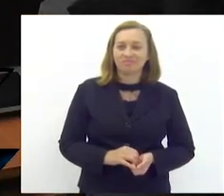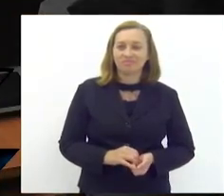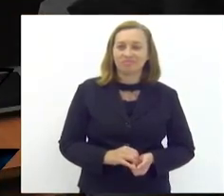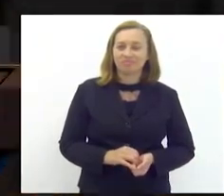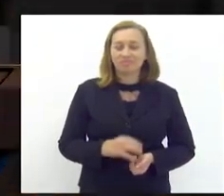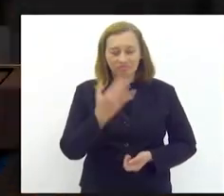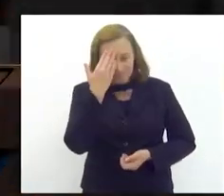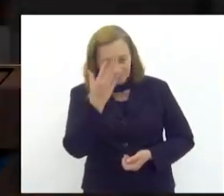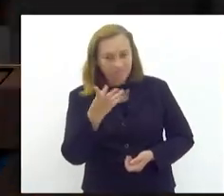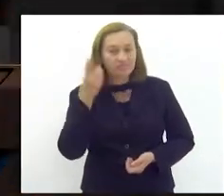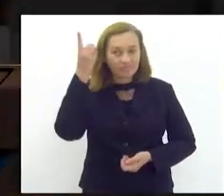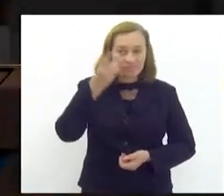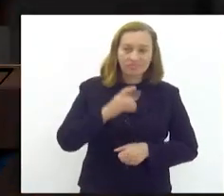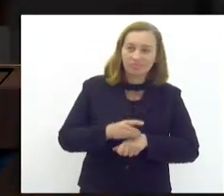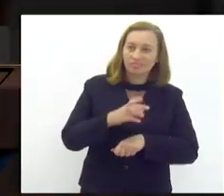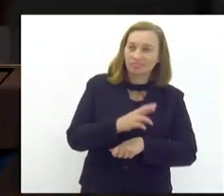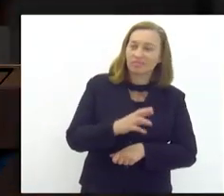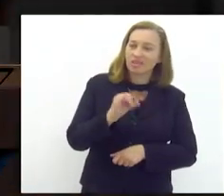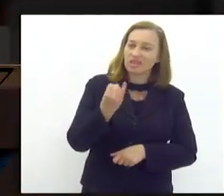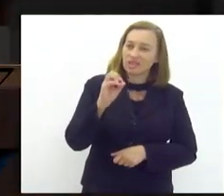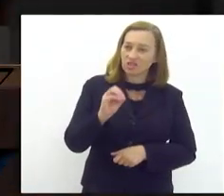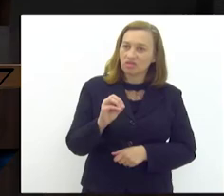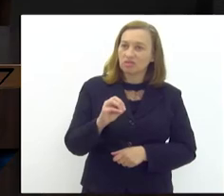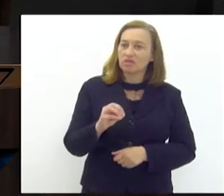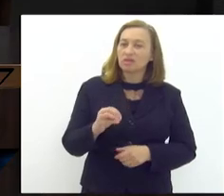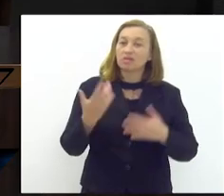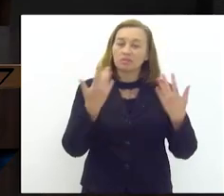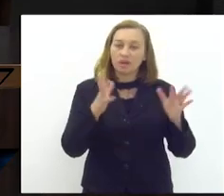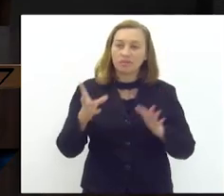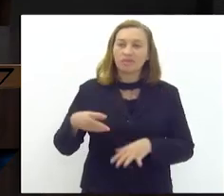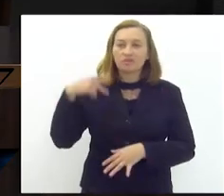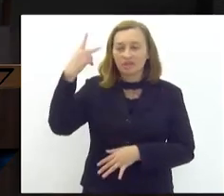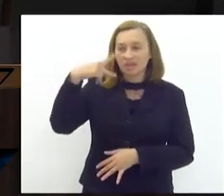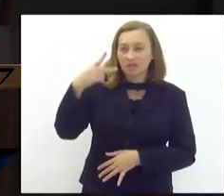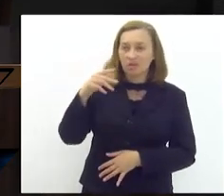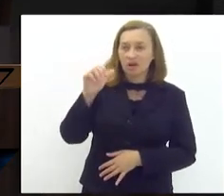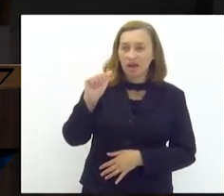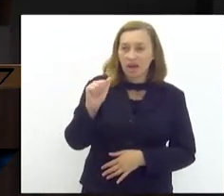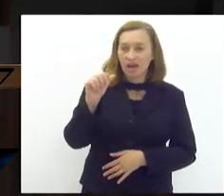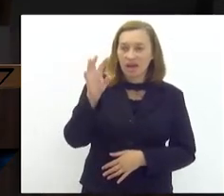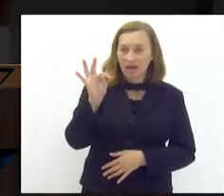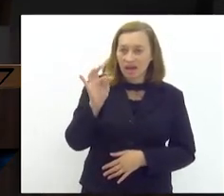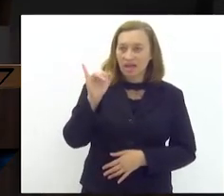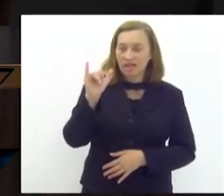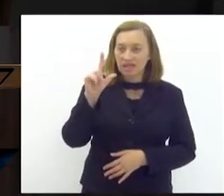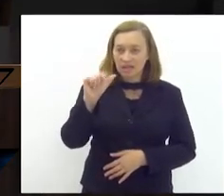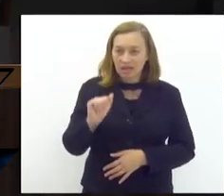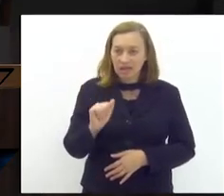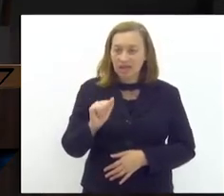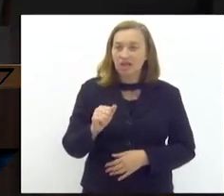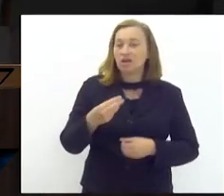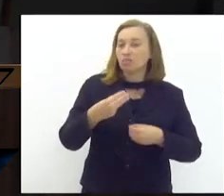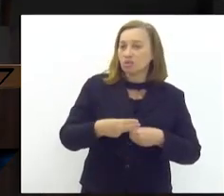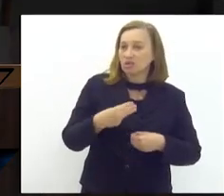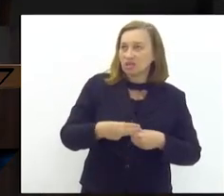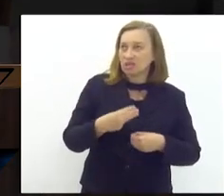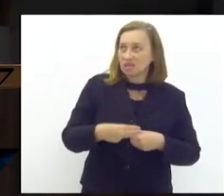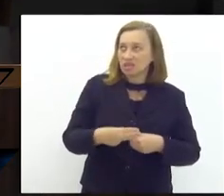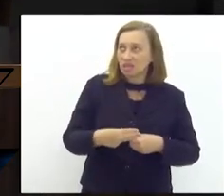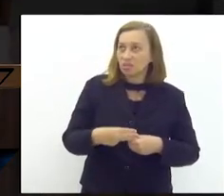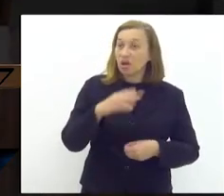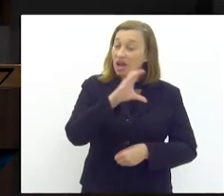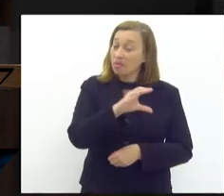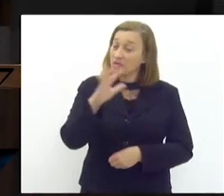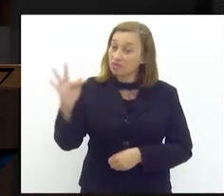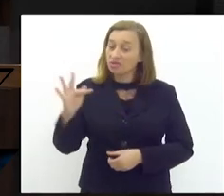Muito obrigado Deputado Dr Serginho saudar presença aqui do Vereador Átila no município de Cabo Frio seja bem-vindo aí